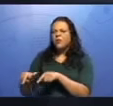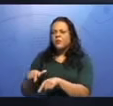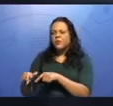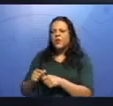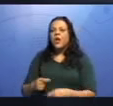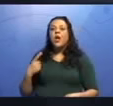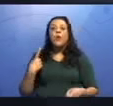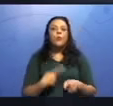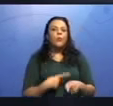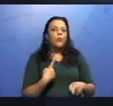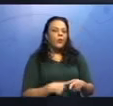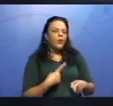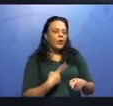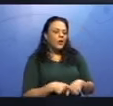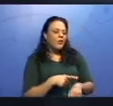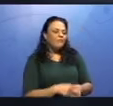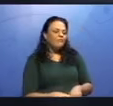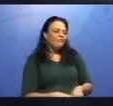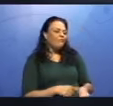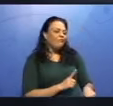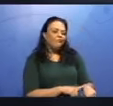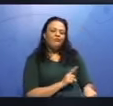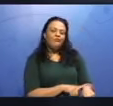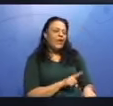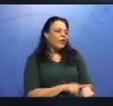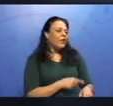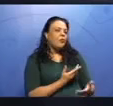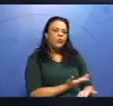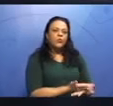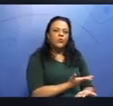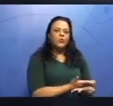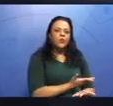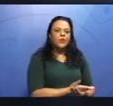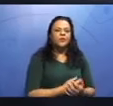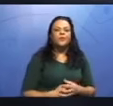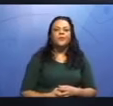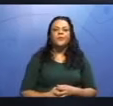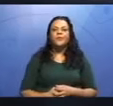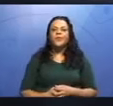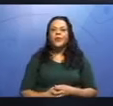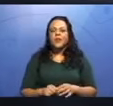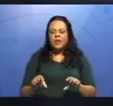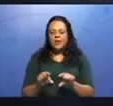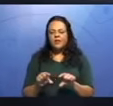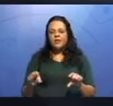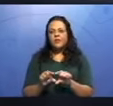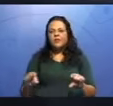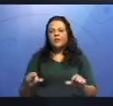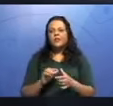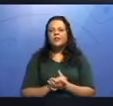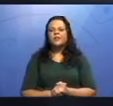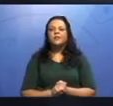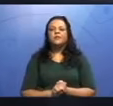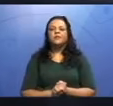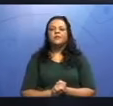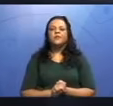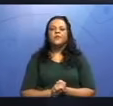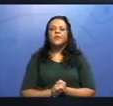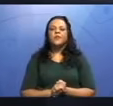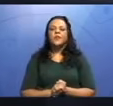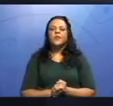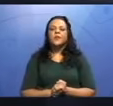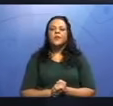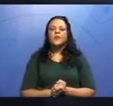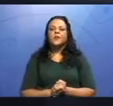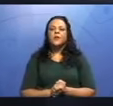muito, portanto, não tem tempo para o estudo. As conjunções conclusivas, como sugere o nome, introduzem